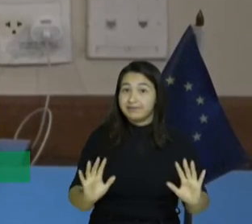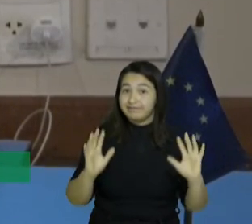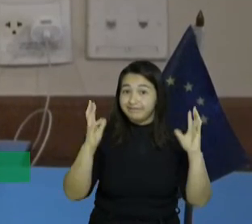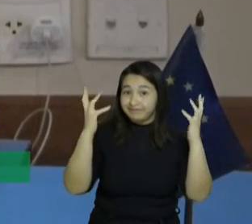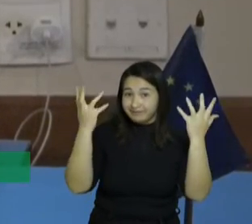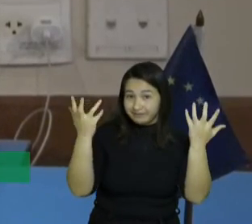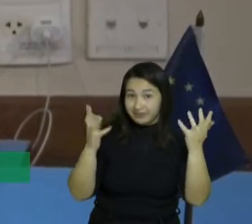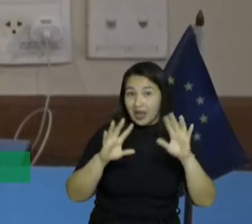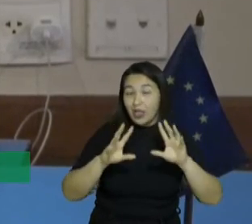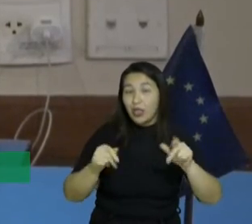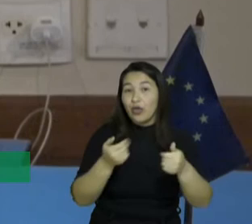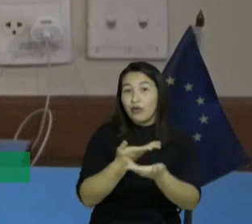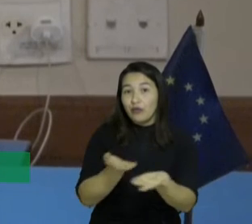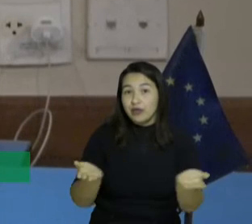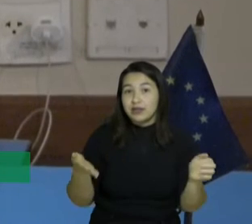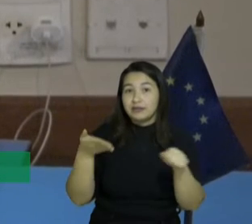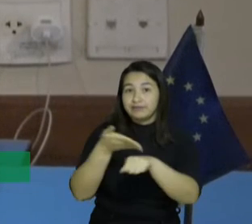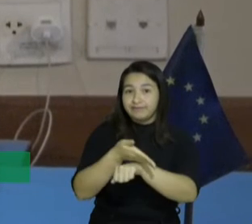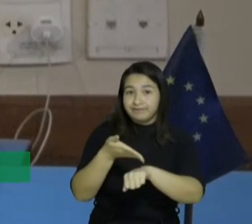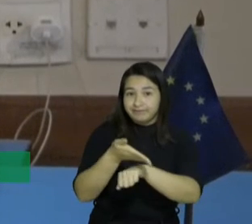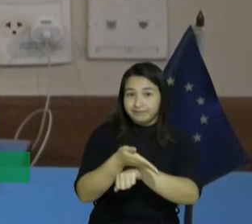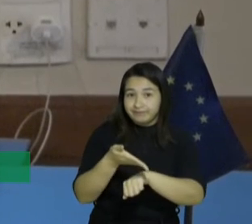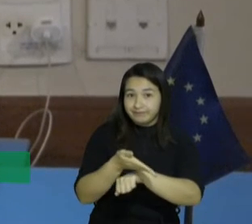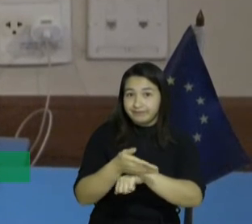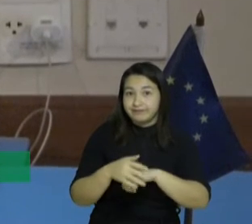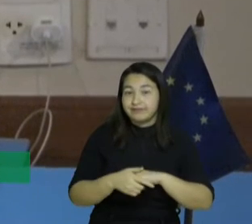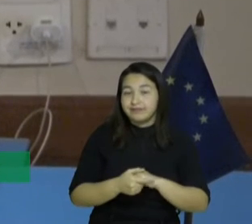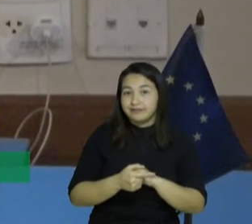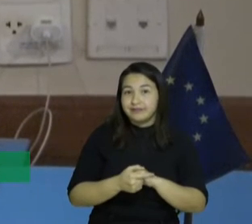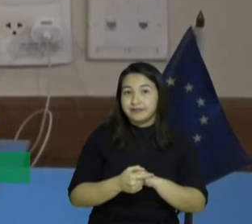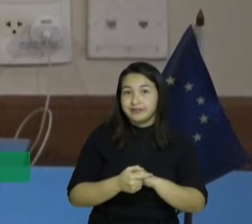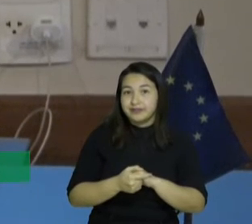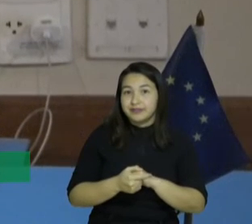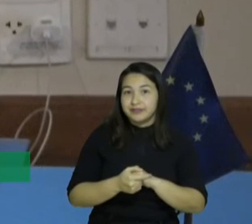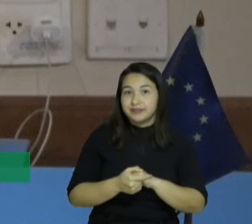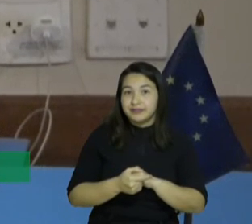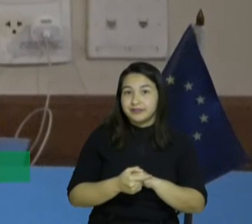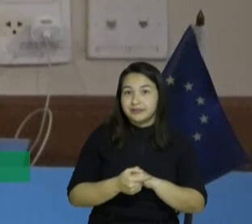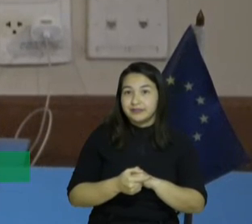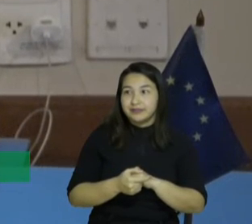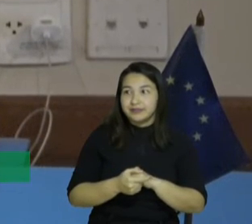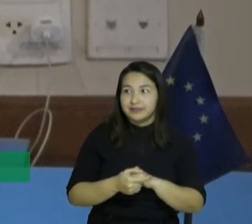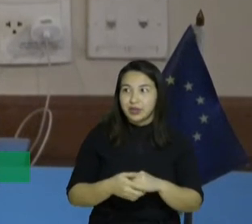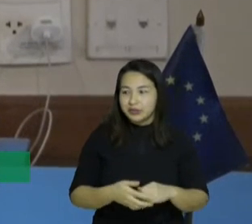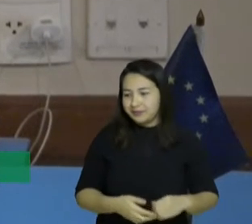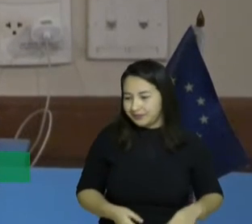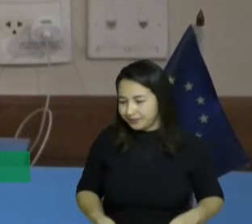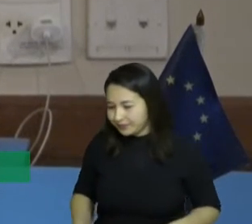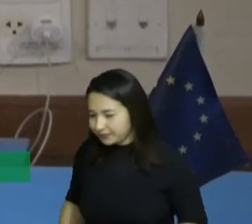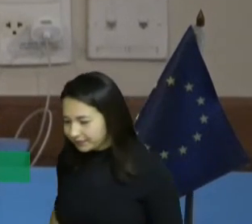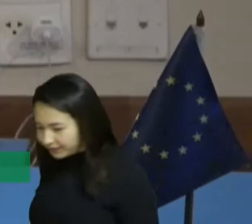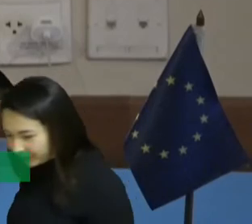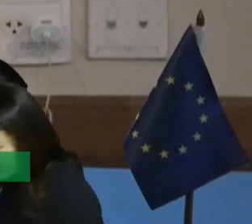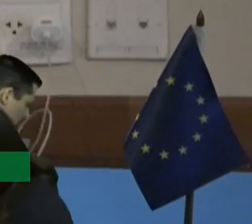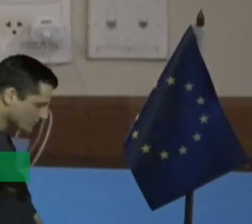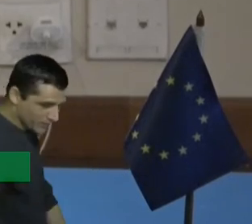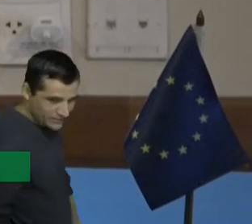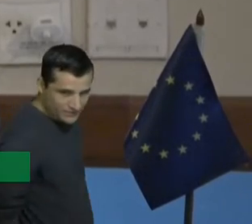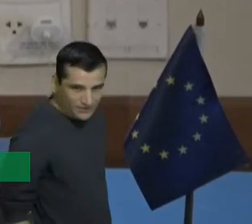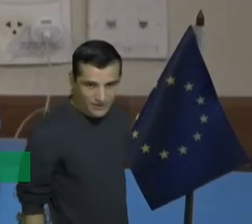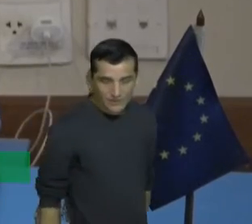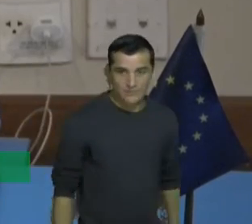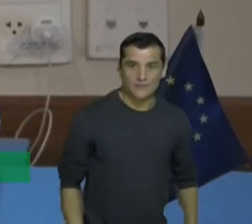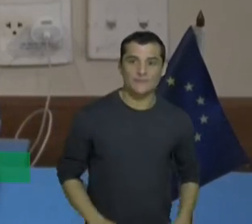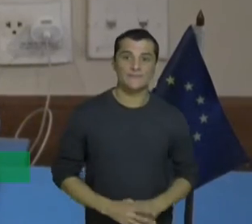parabenizo todos que participaram pela profundidade dos conteúdos para nós tá sendo um uma grande aula de Economia enfim um curso de